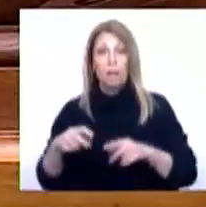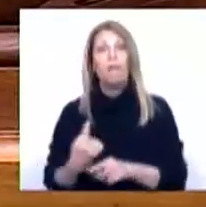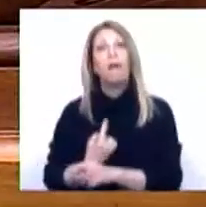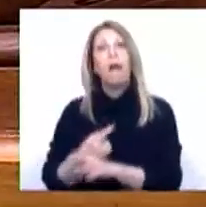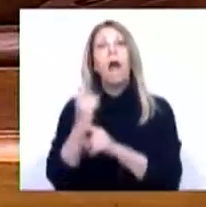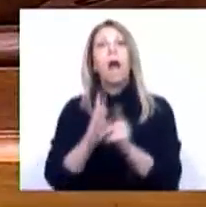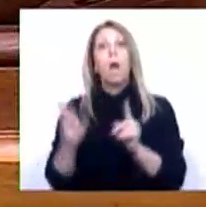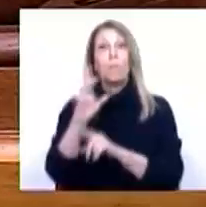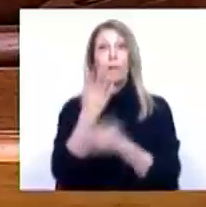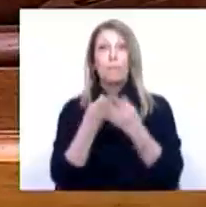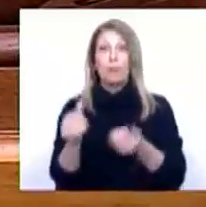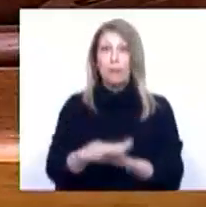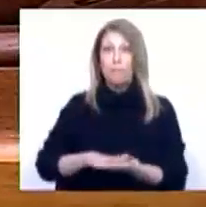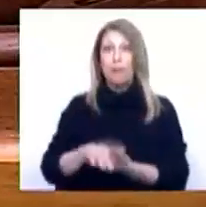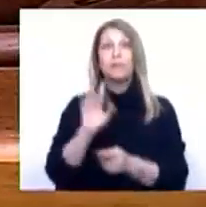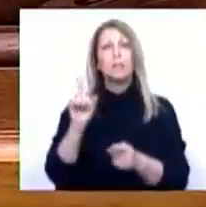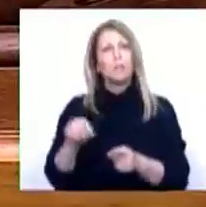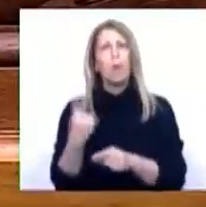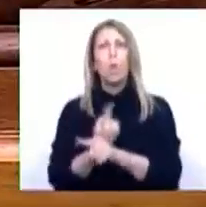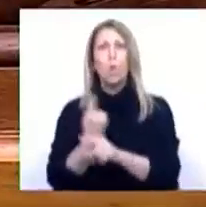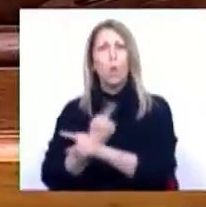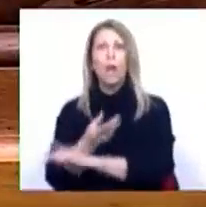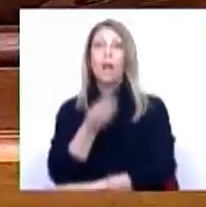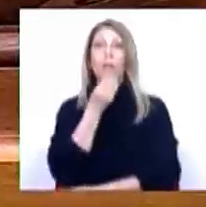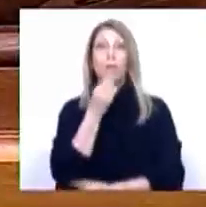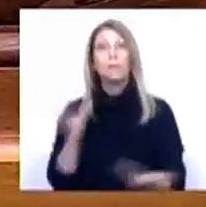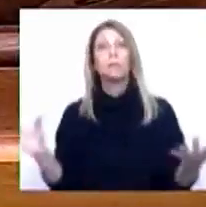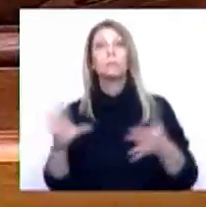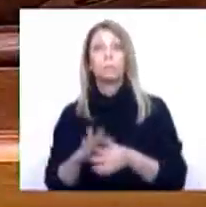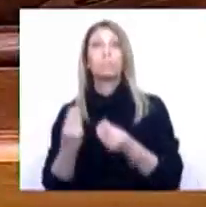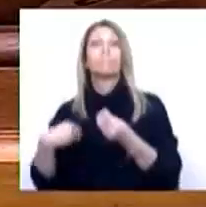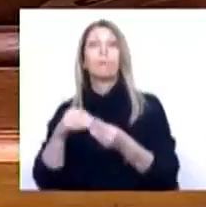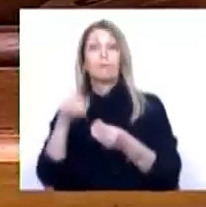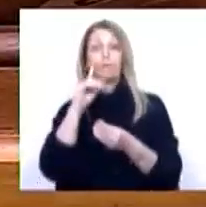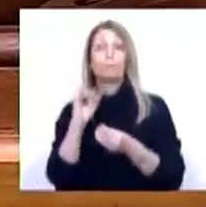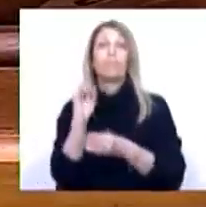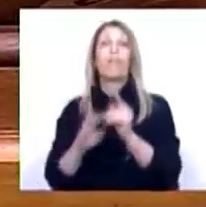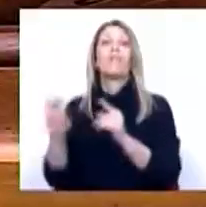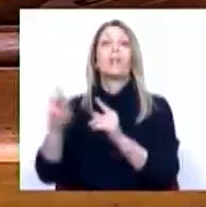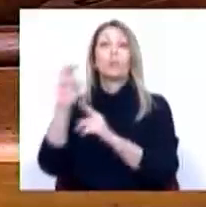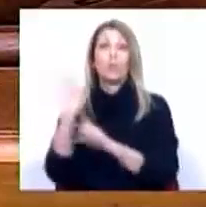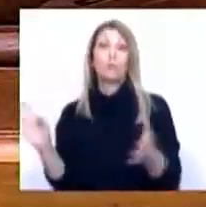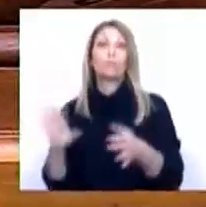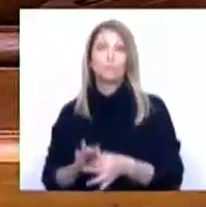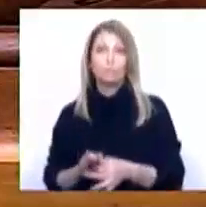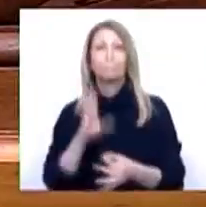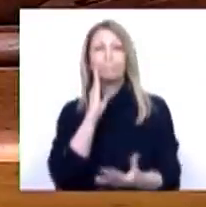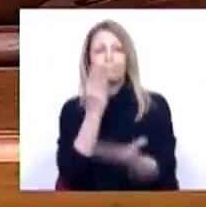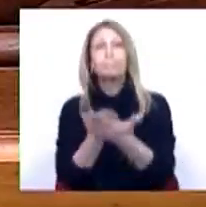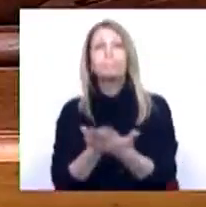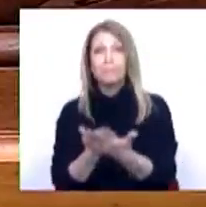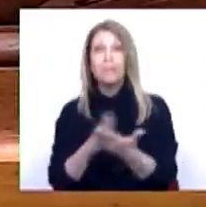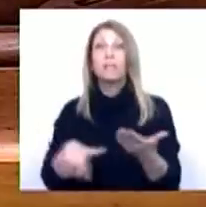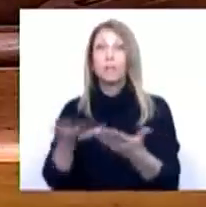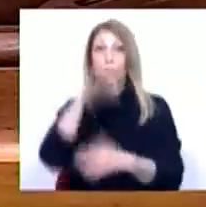preços das matérias-primas e dos bens alimentares, conjugado com as tensões inflacionistas associadas, está a criar um quadro muito difícil para